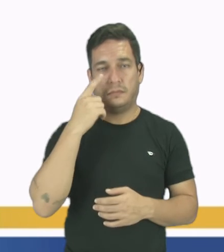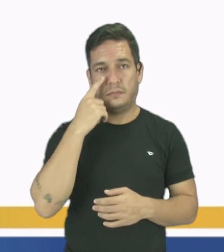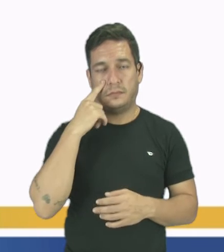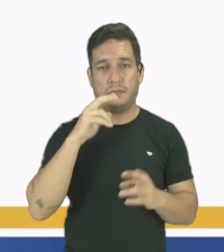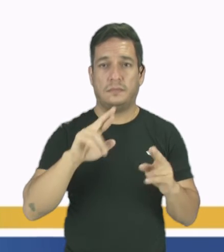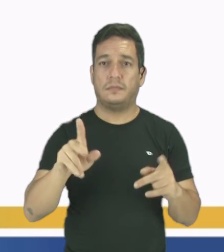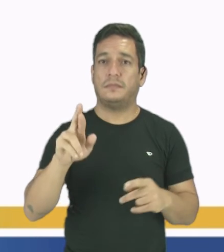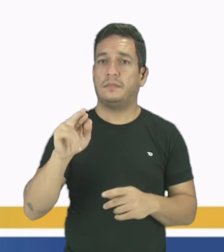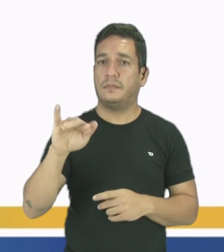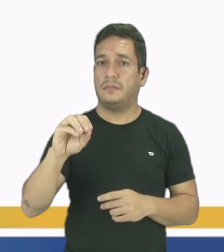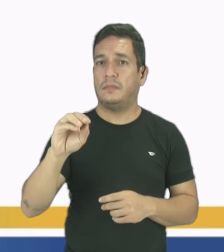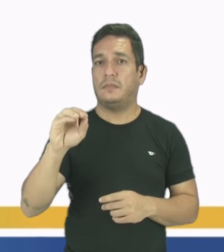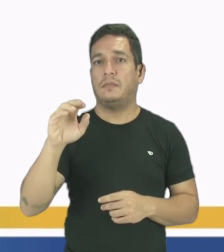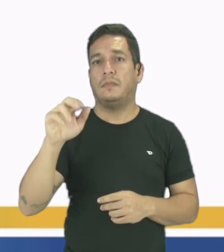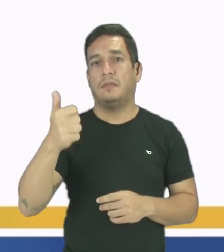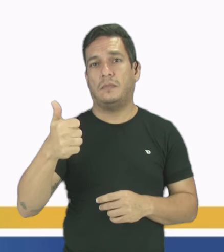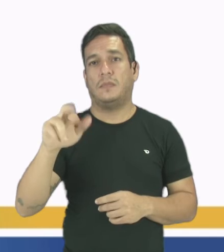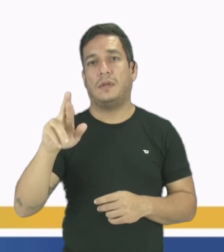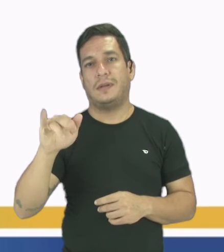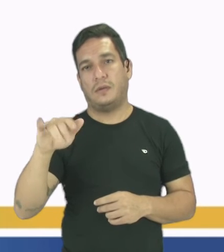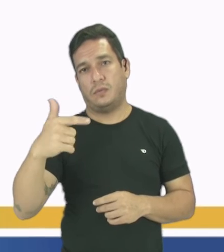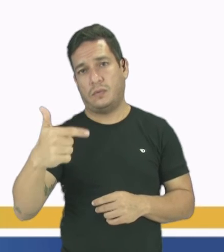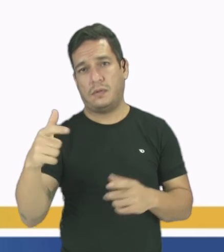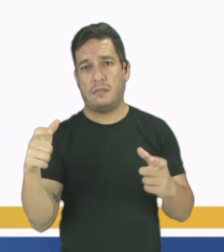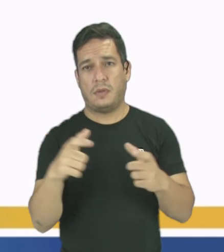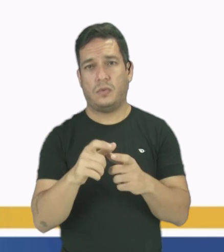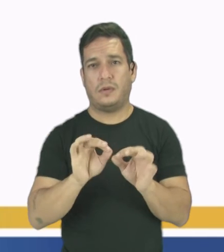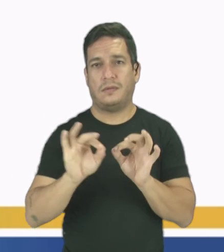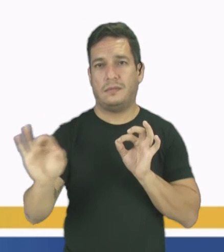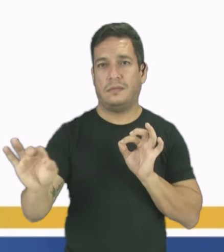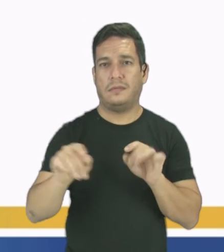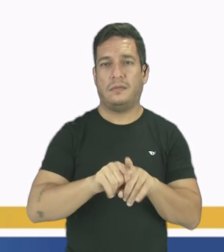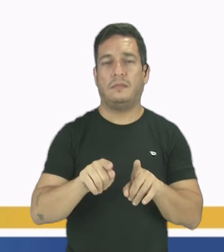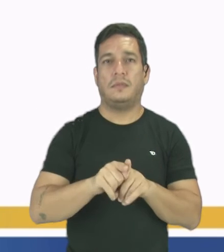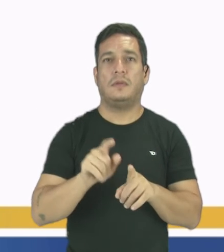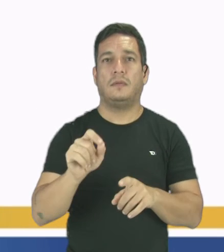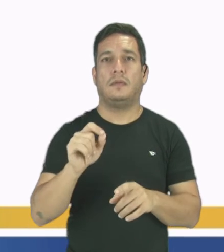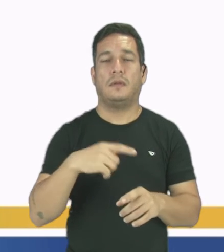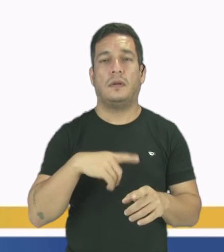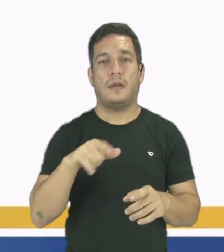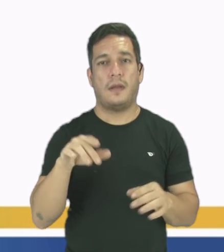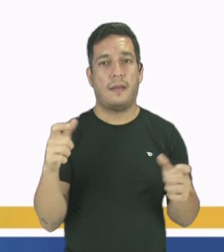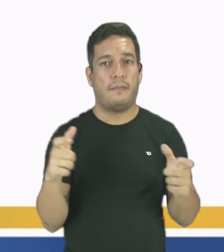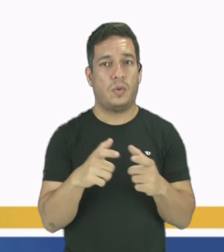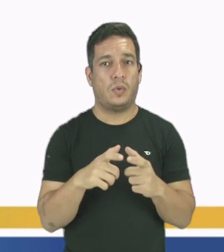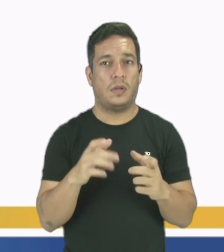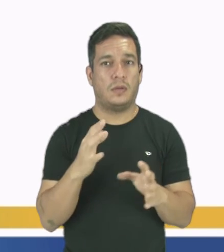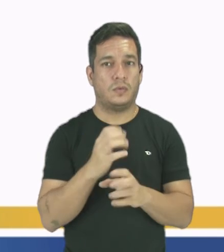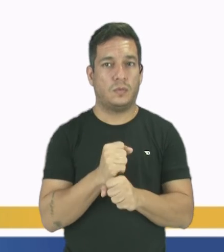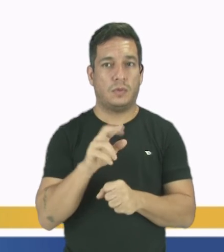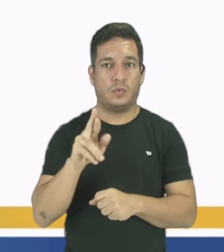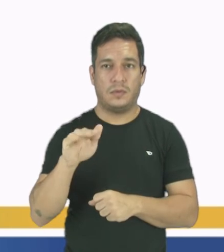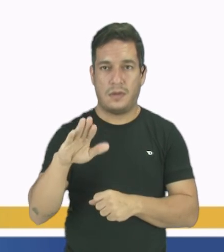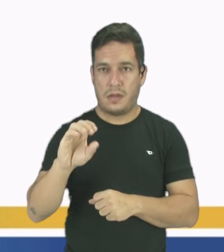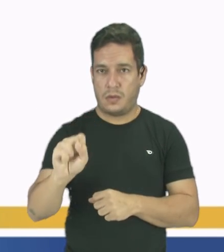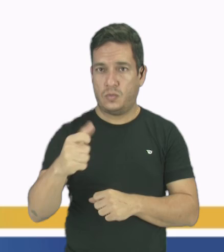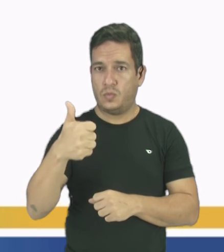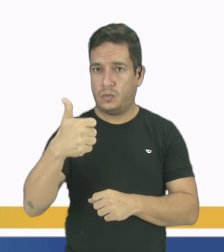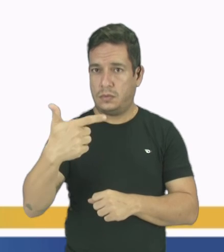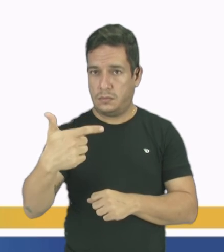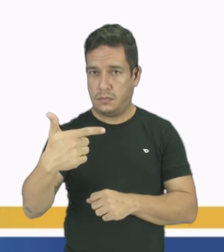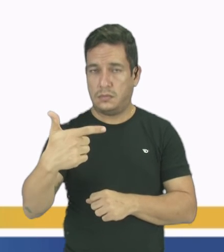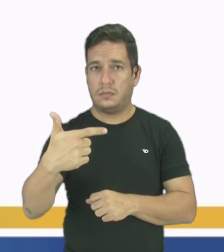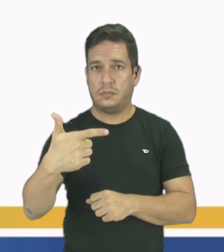da diferença do raio 1 e raio 2, que é menor que a distância, e essa distância, por sua vez, é menor que a soma dos raios 1 e